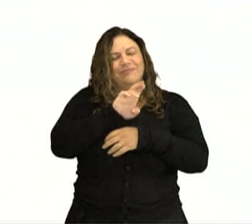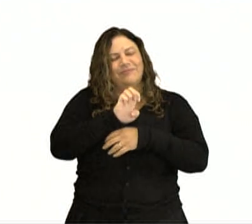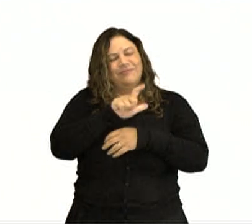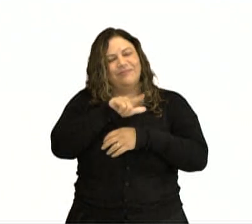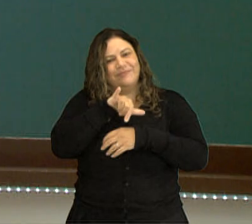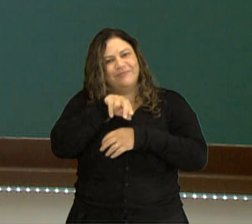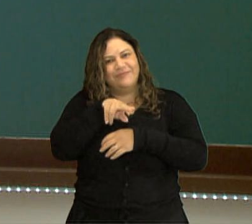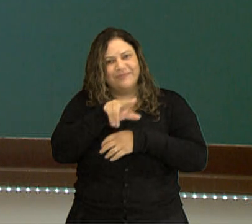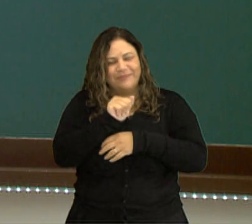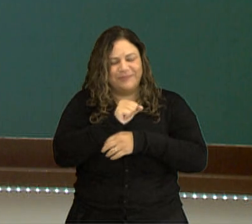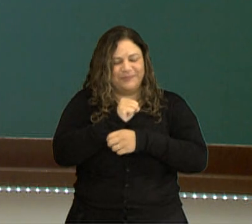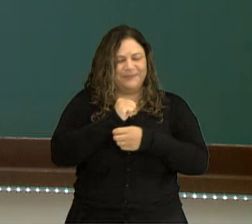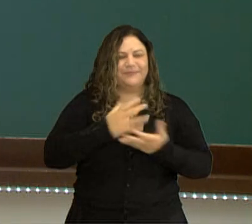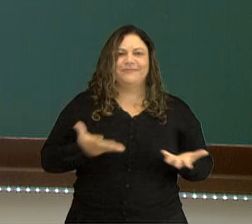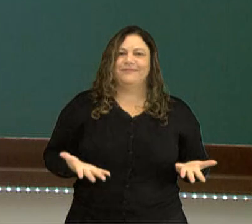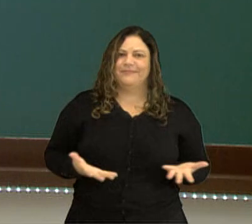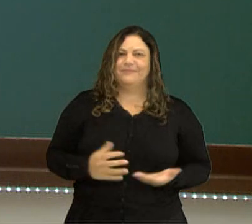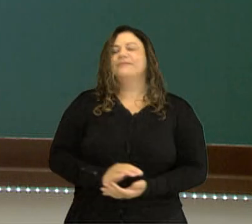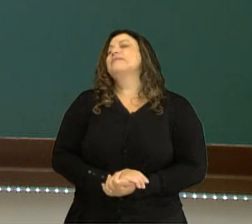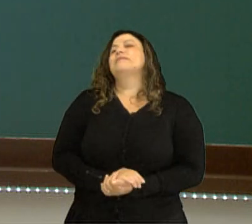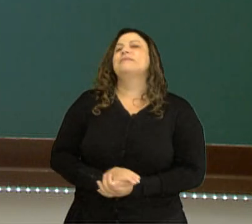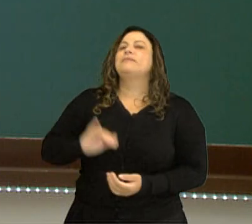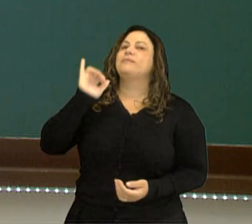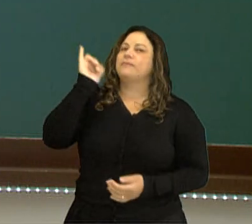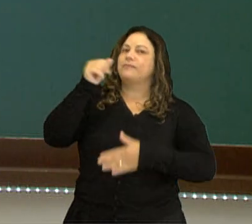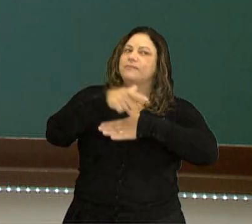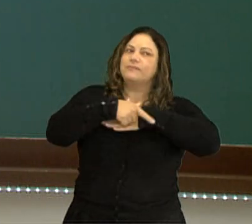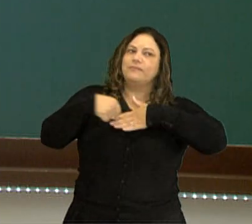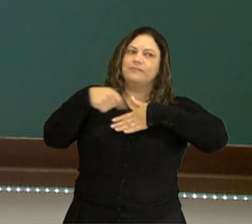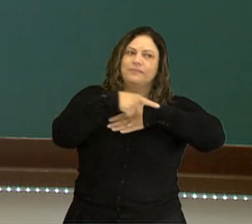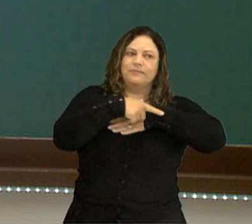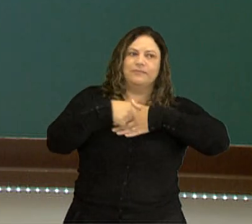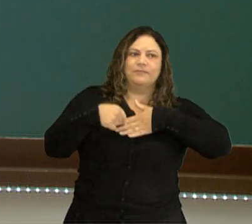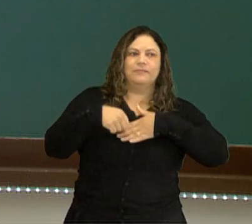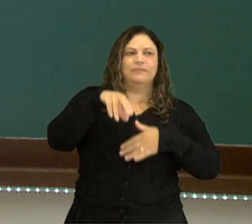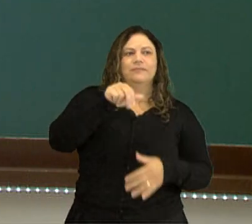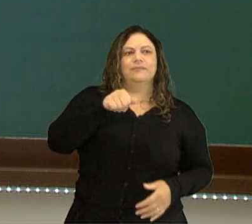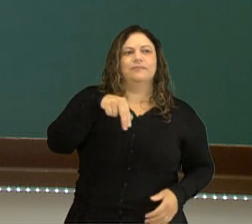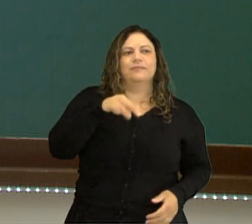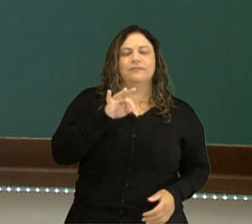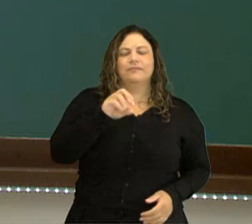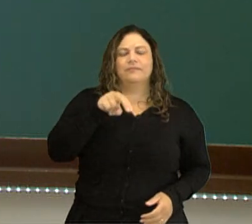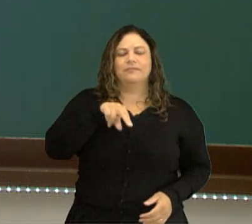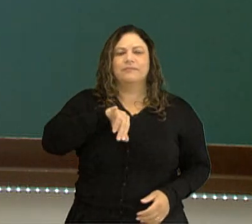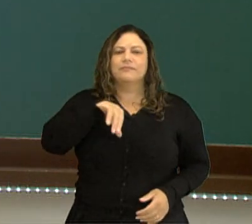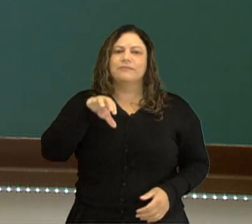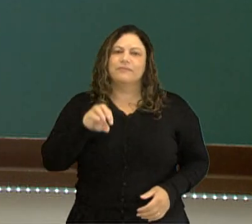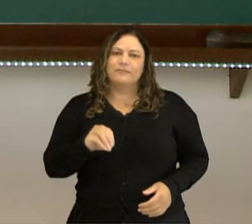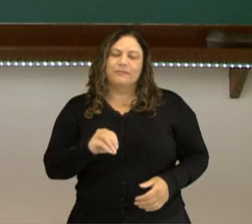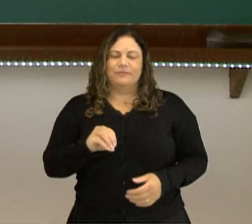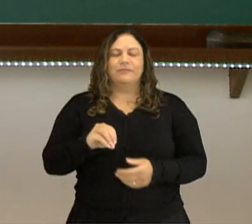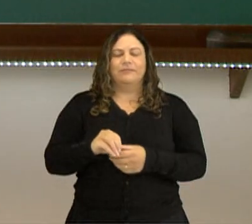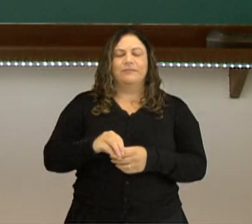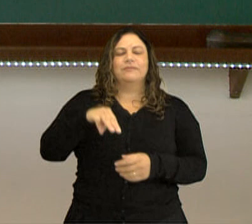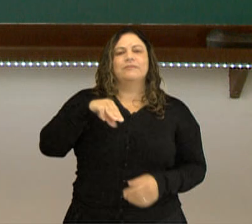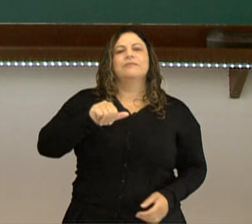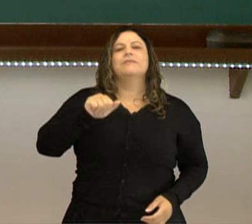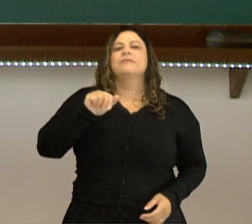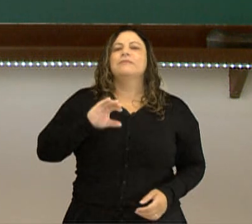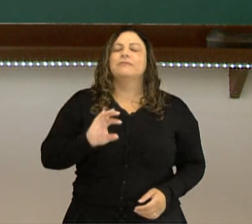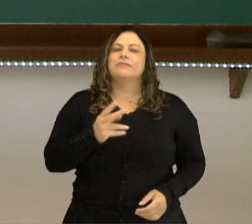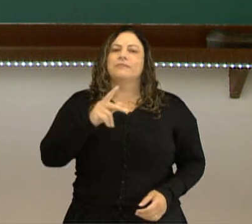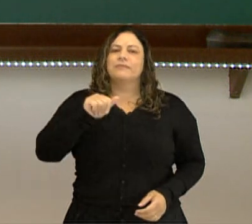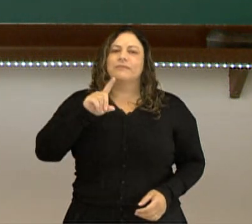um conto, de Antônio de Alcântara Machado, ok? Então, vocês viram que o conto é